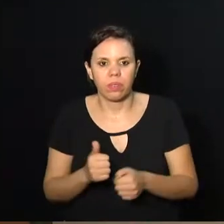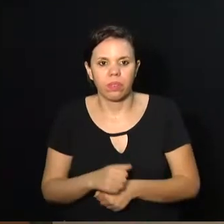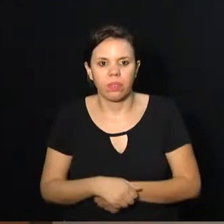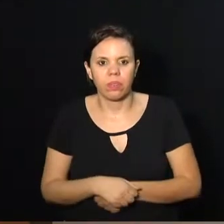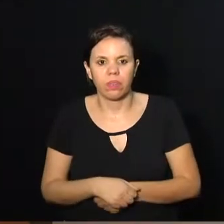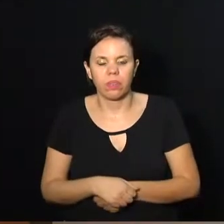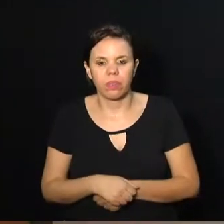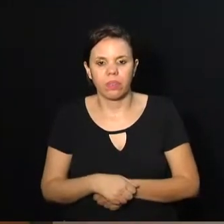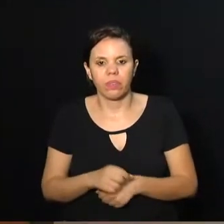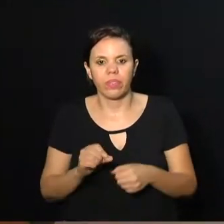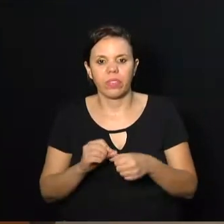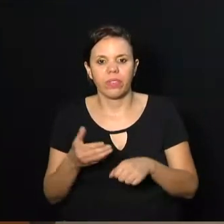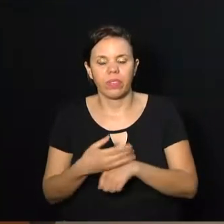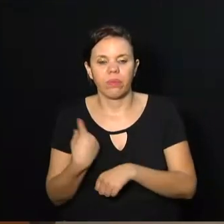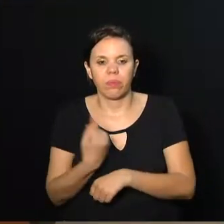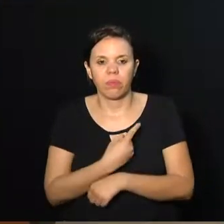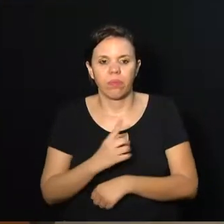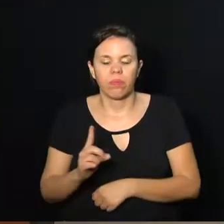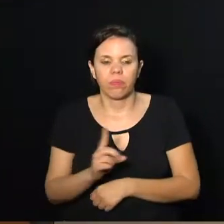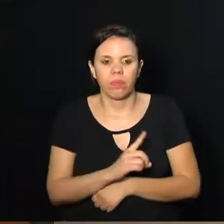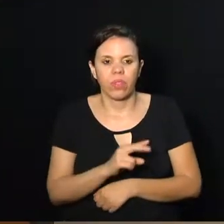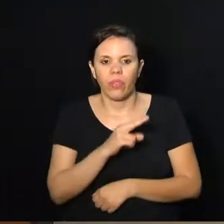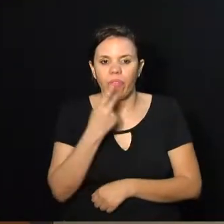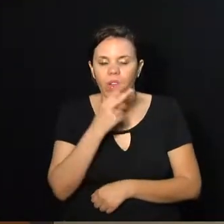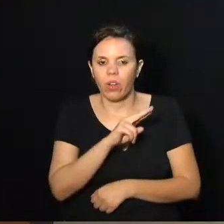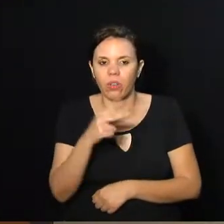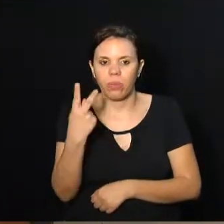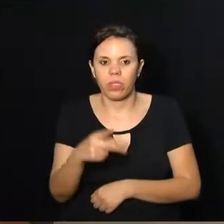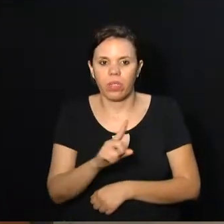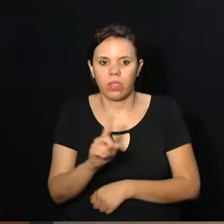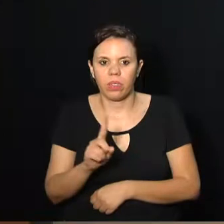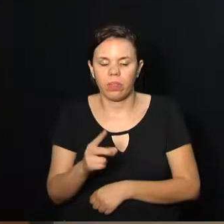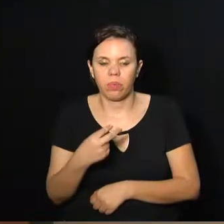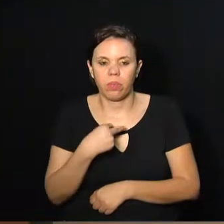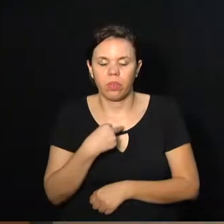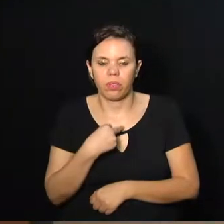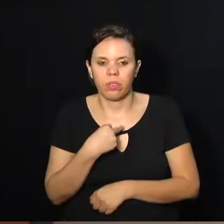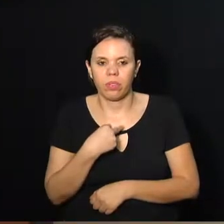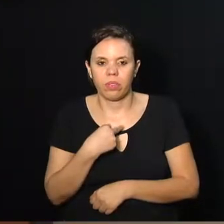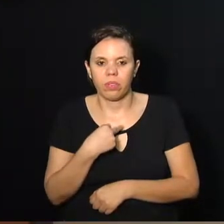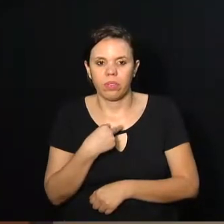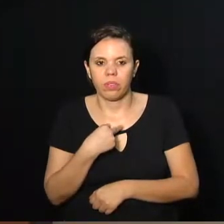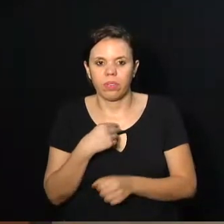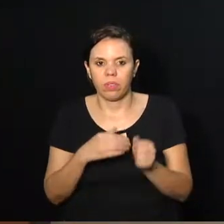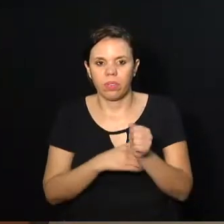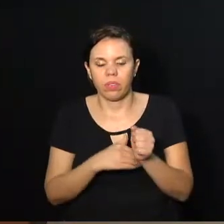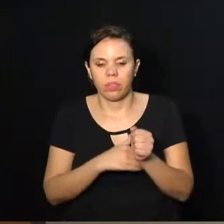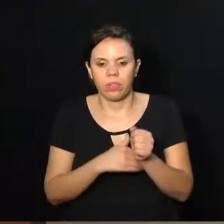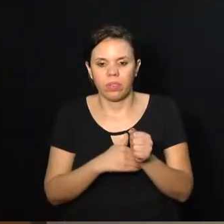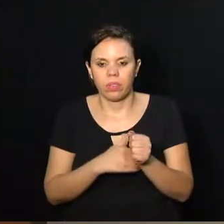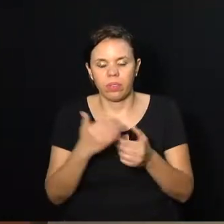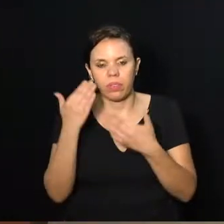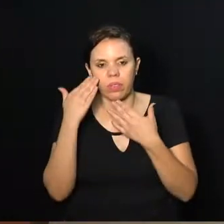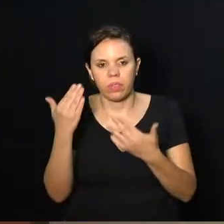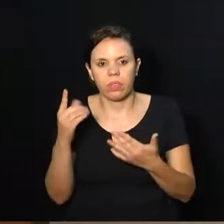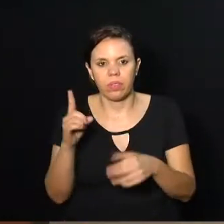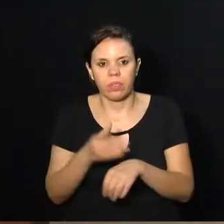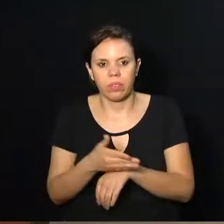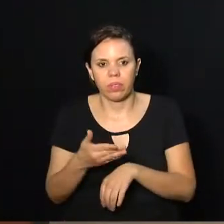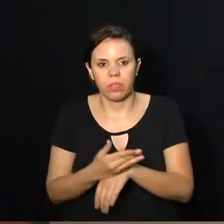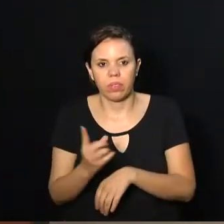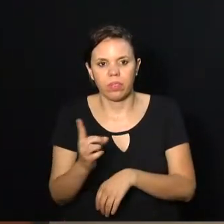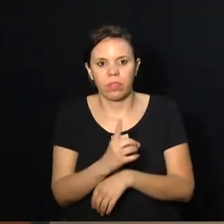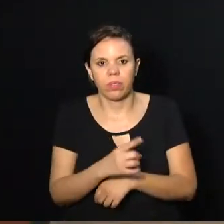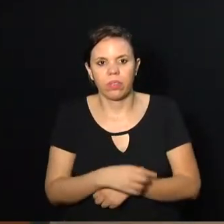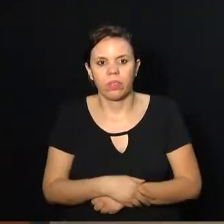bom? Peço, sim. Fazer uma visita pra gente. Só não vou falar o nome dele, porque eu não falei pra ele. Não fale o nome. Mas eu agradeço mesmo aqui, sabe? É só por causa a participação do senhor.